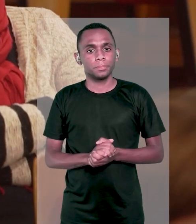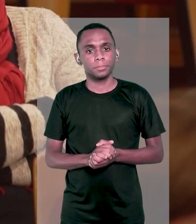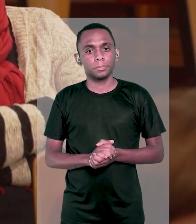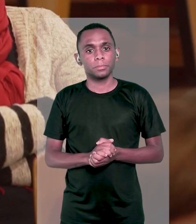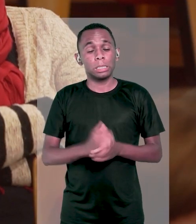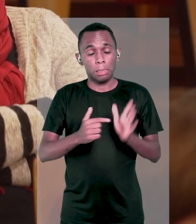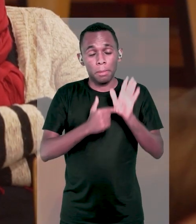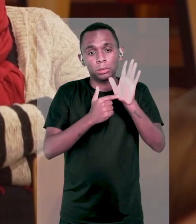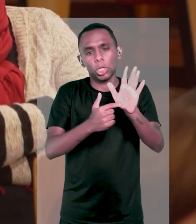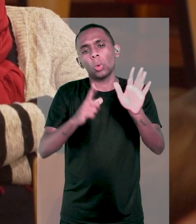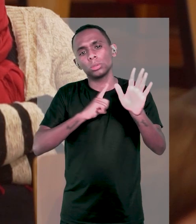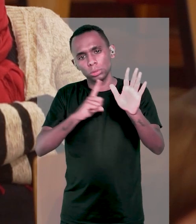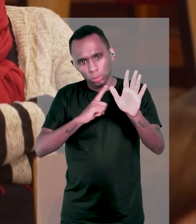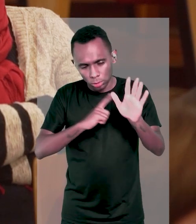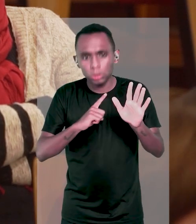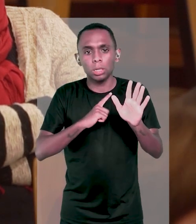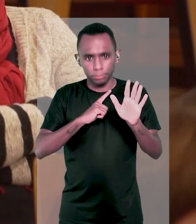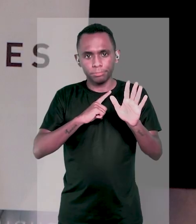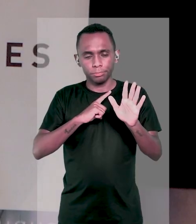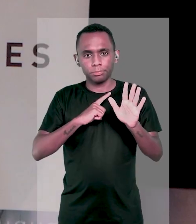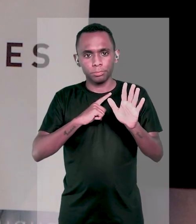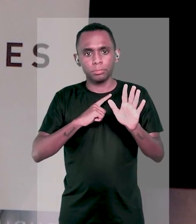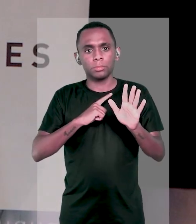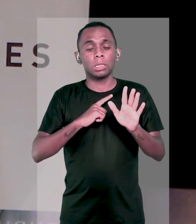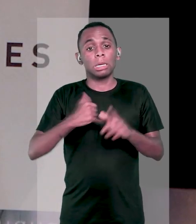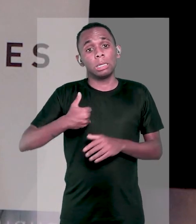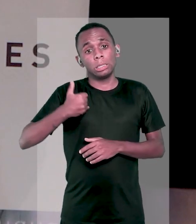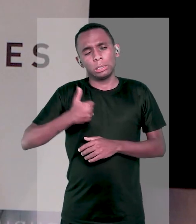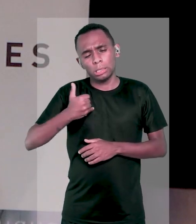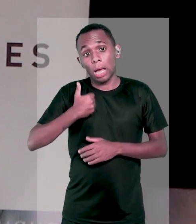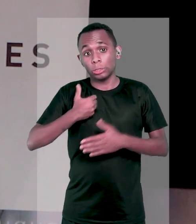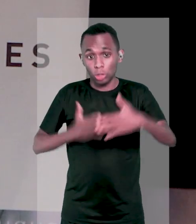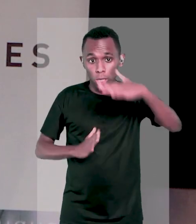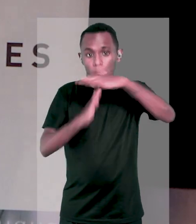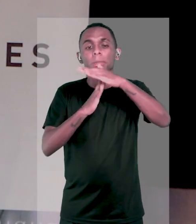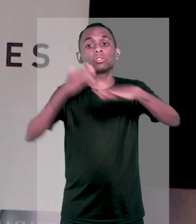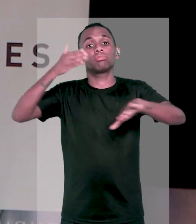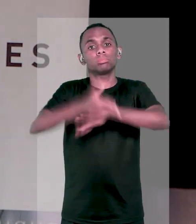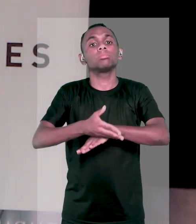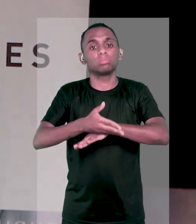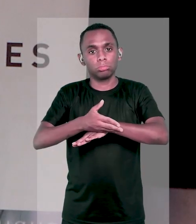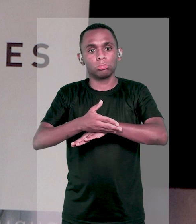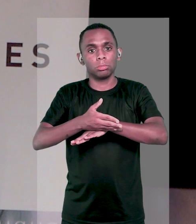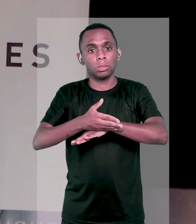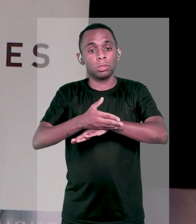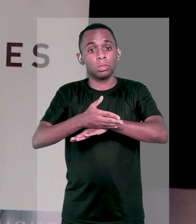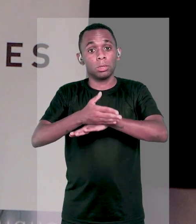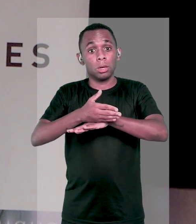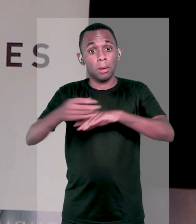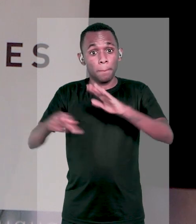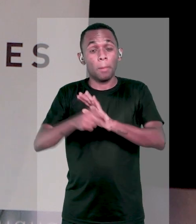público para expor foto de gente pelada num órgão público a plateia assiste com apreensão as redes sociais pipocaram